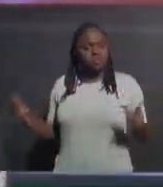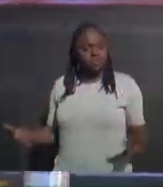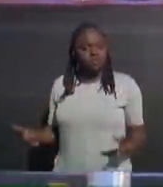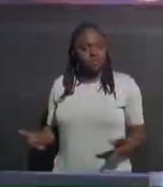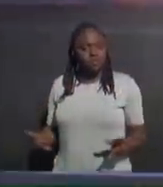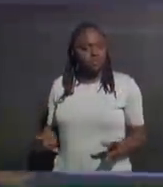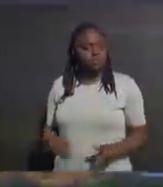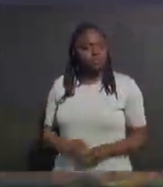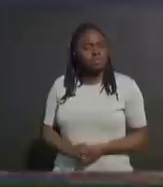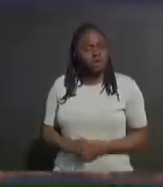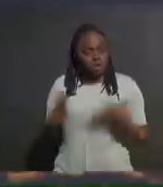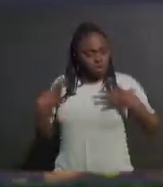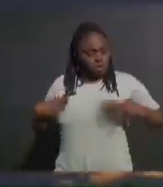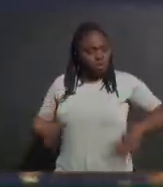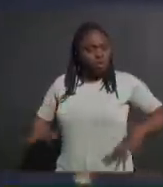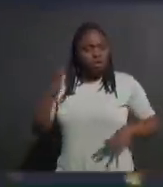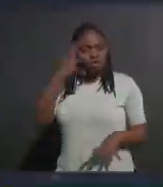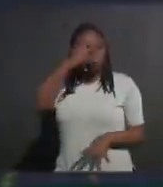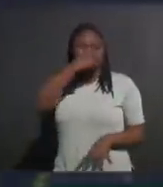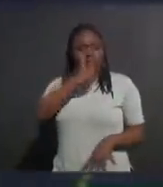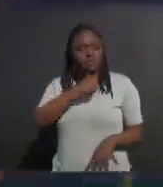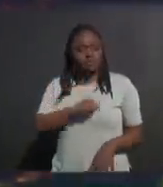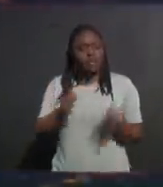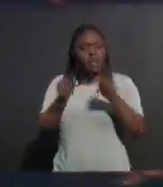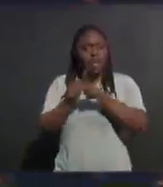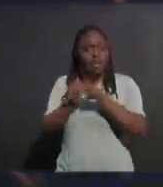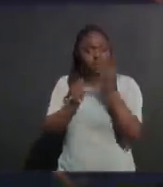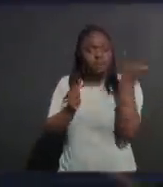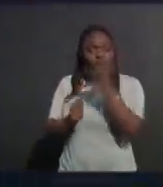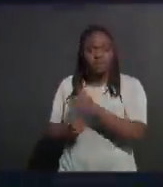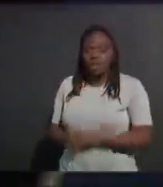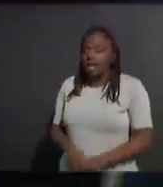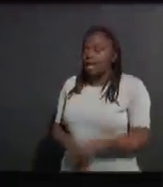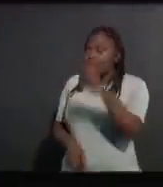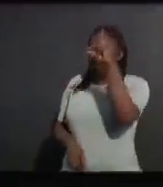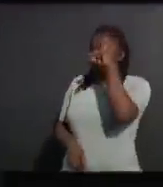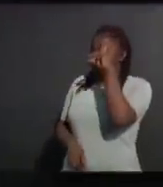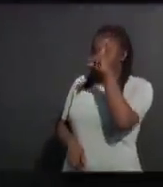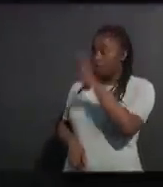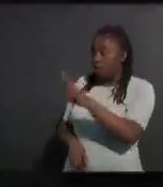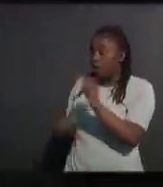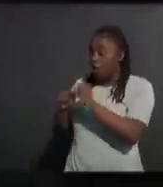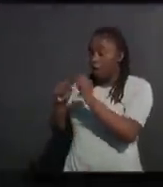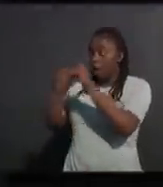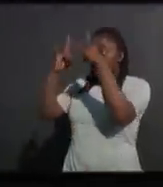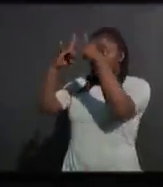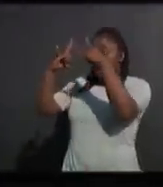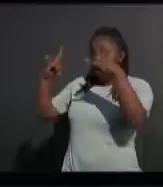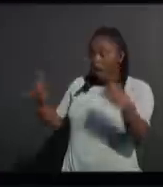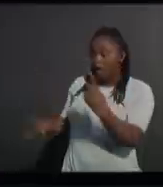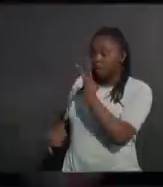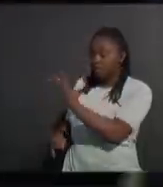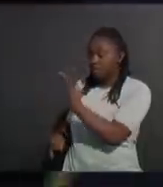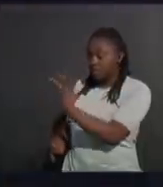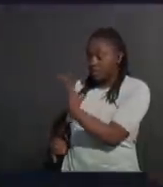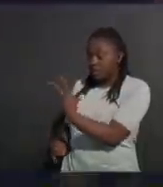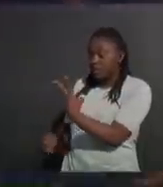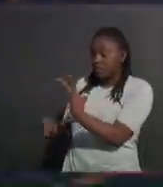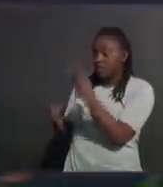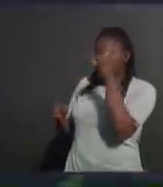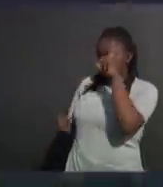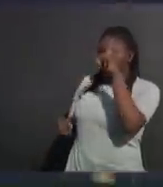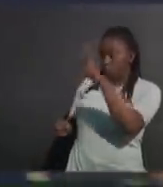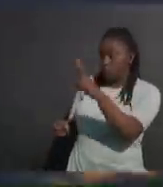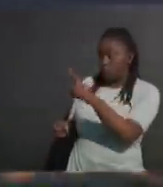entrega do Oscar, roupa linda. Sabe o que Pedro falou? Senhor, vamos fazer 3 tendas. Uma para o Senhor, outra para Moisés, outra para